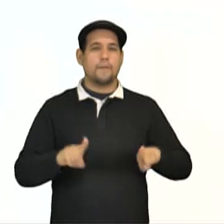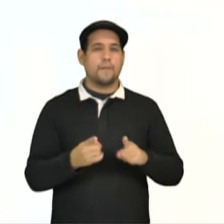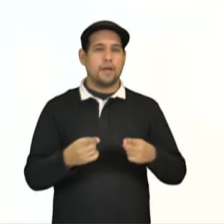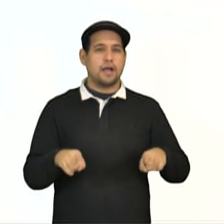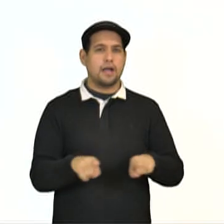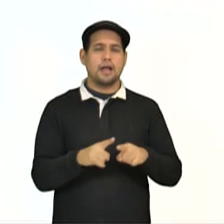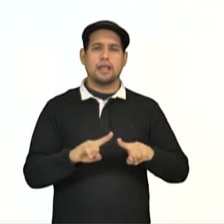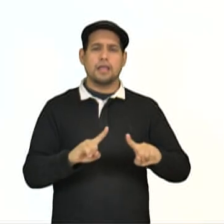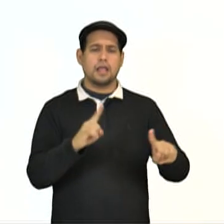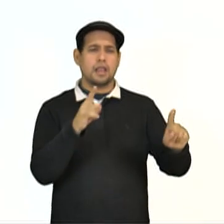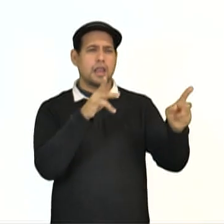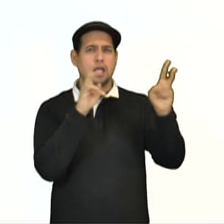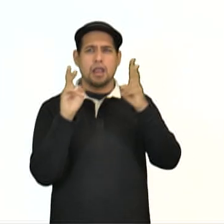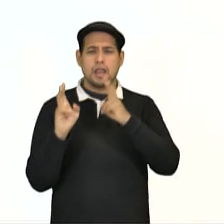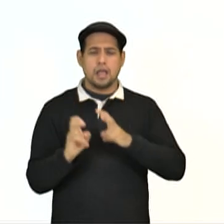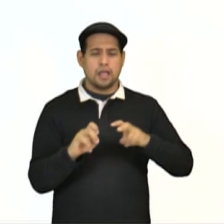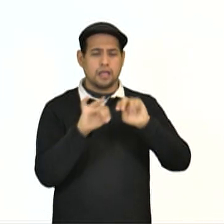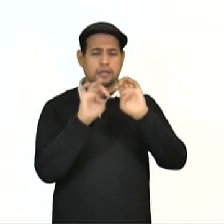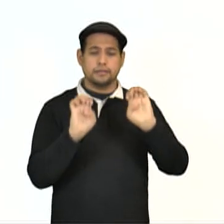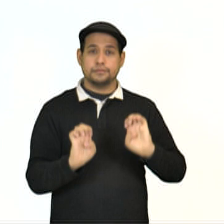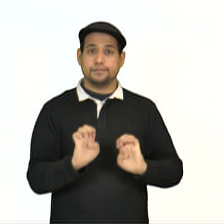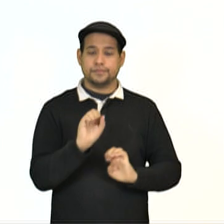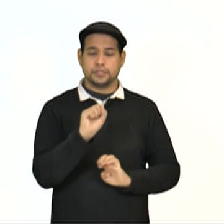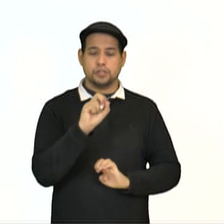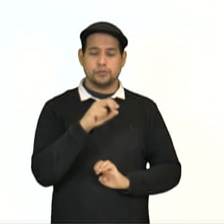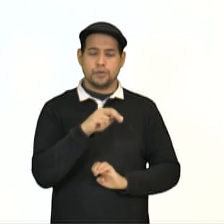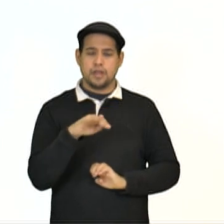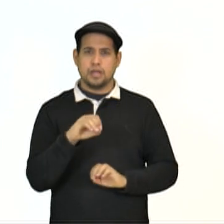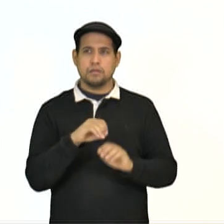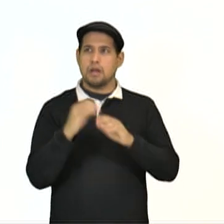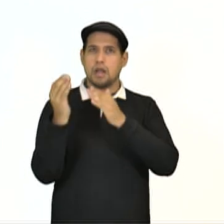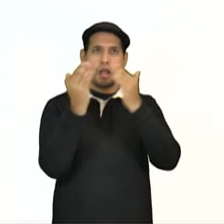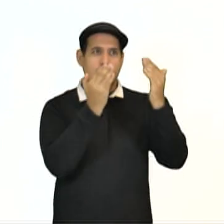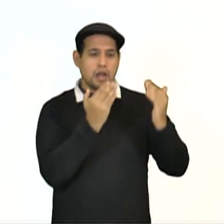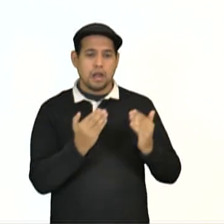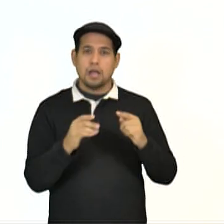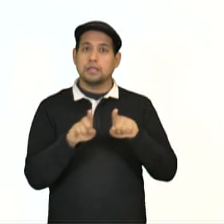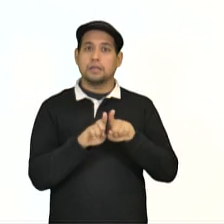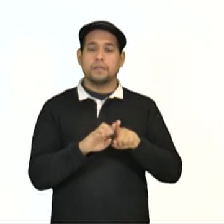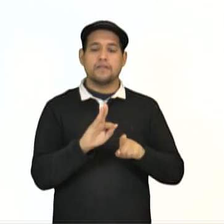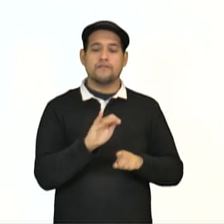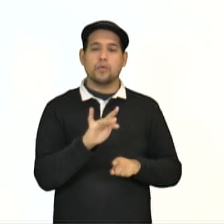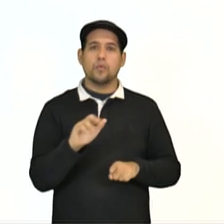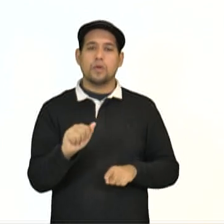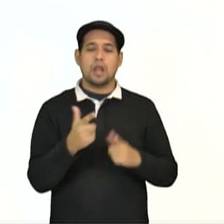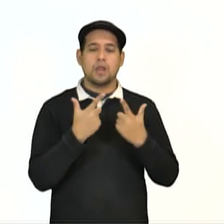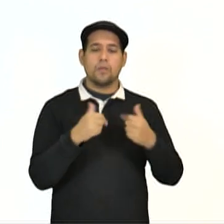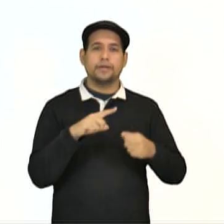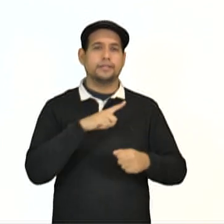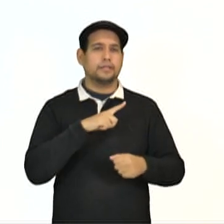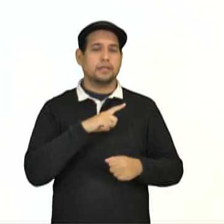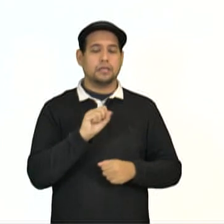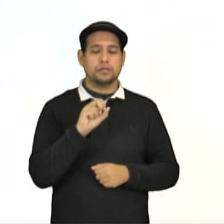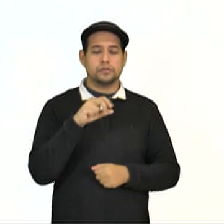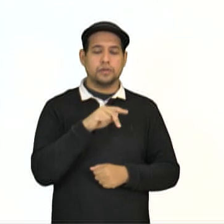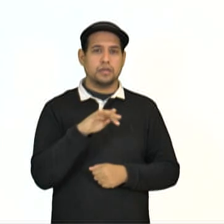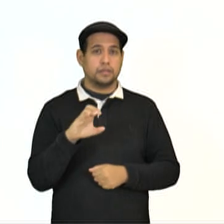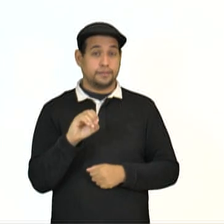música. Analisar a estrutura dos sonetos, analisar as figuras de linguagem presentes no